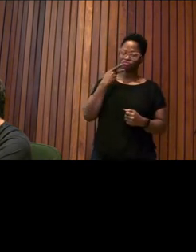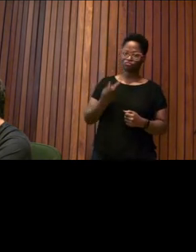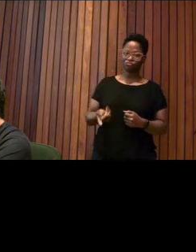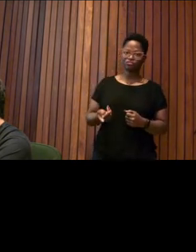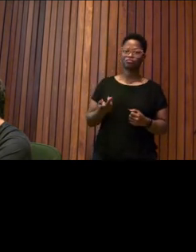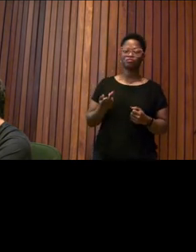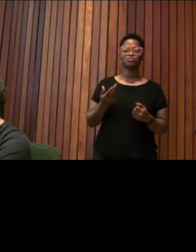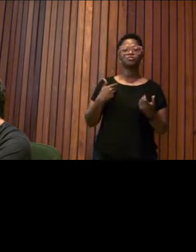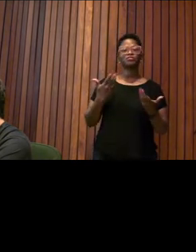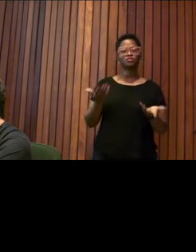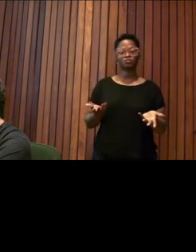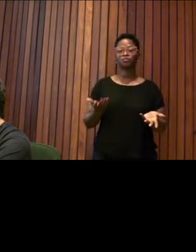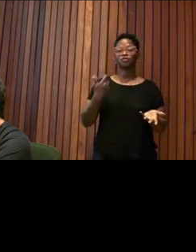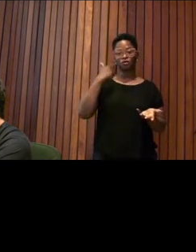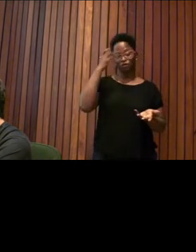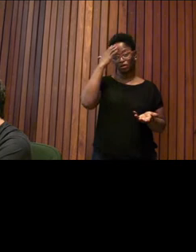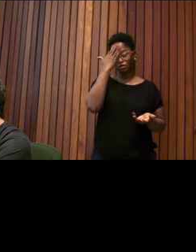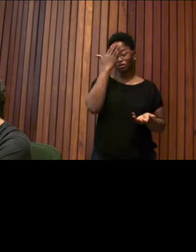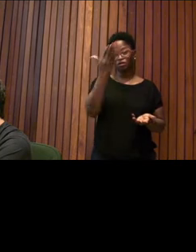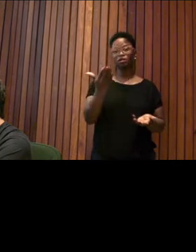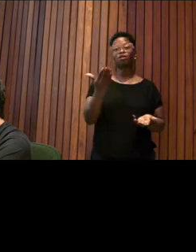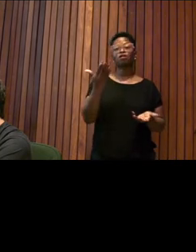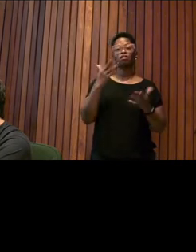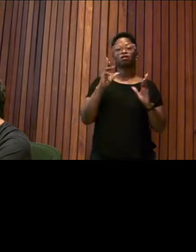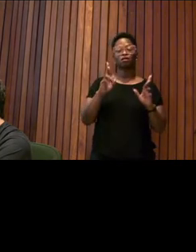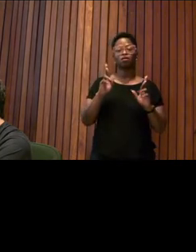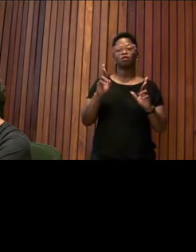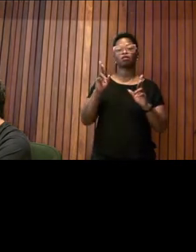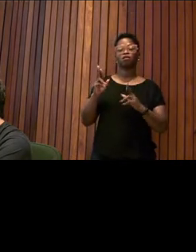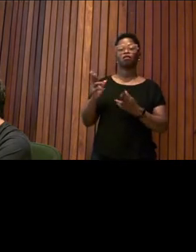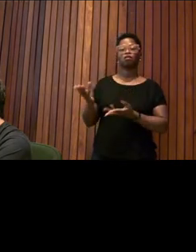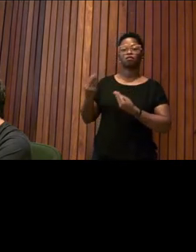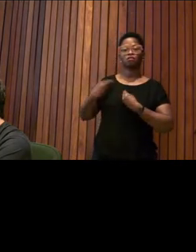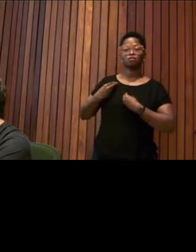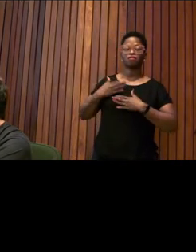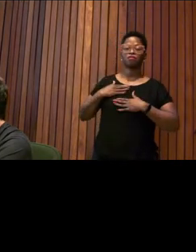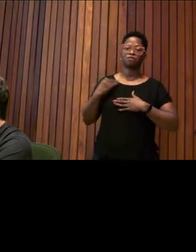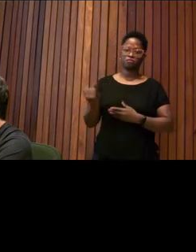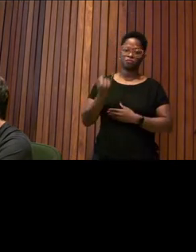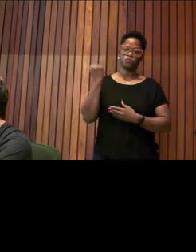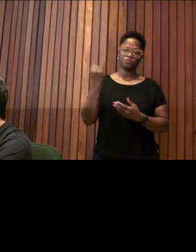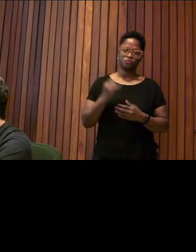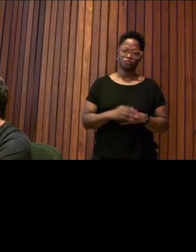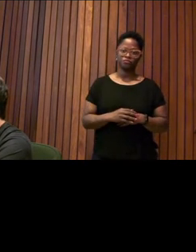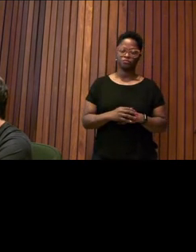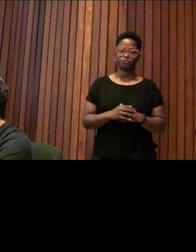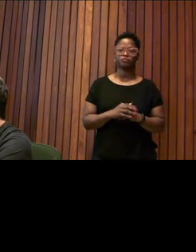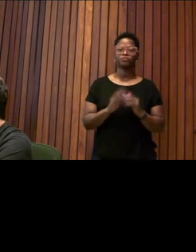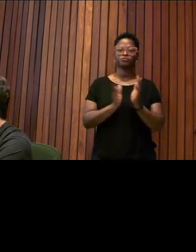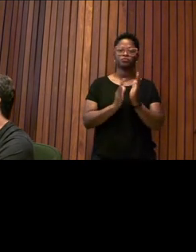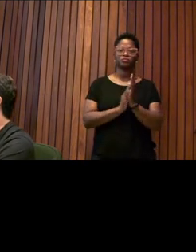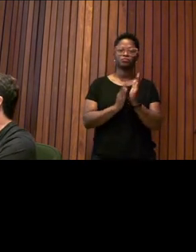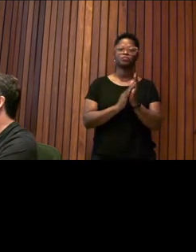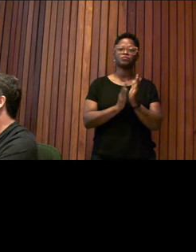meio solto. Mas acho que gratidão e esperar o legado disso é o fundamental aqui.